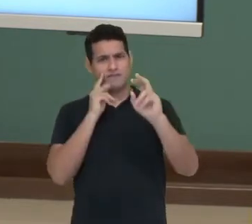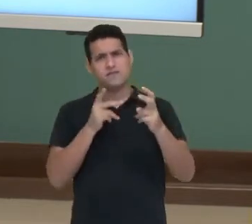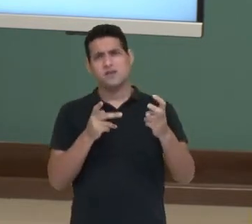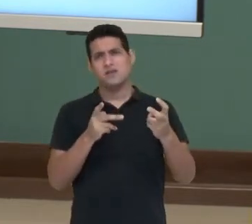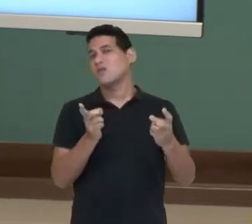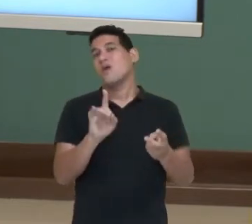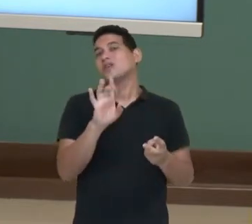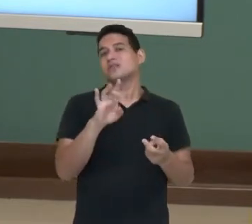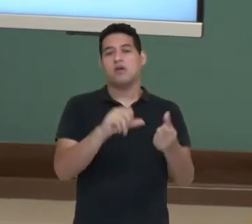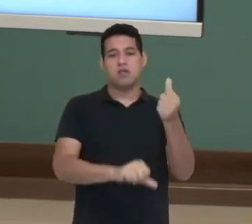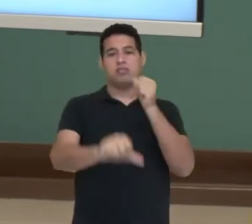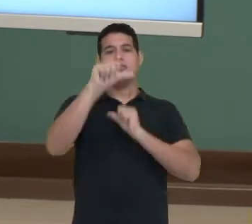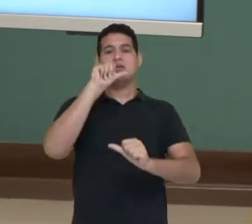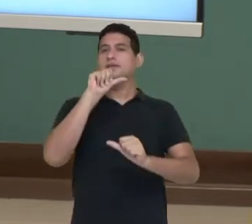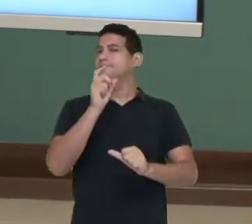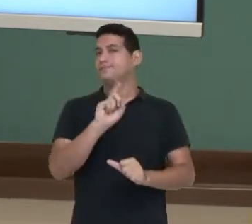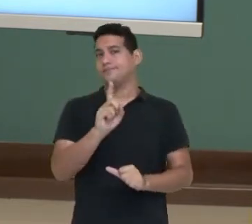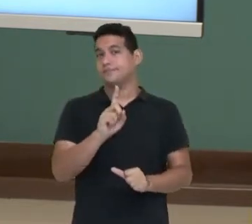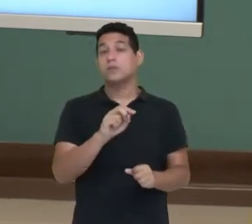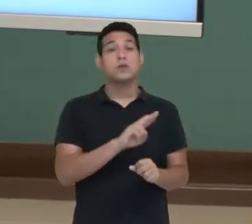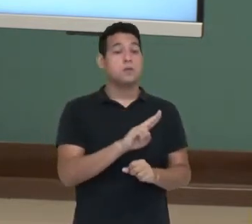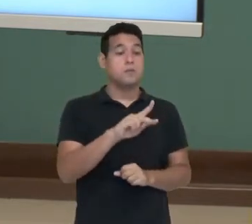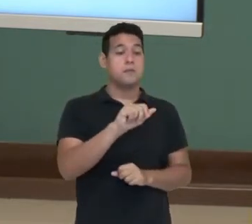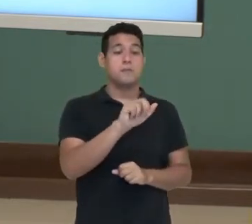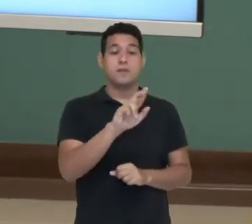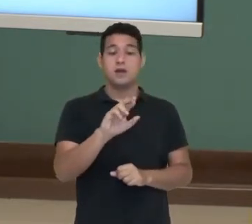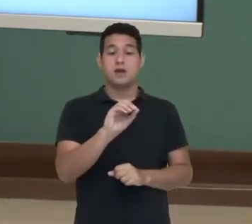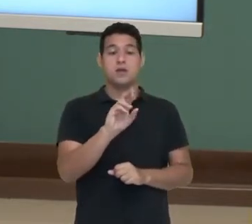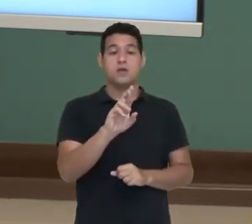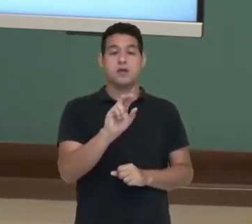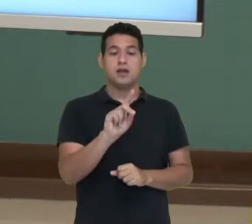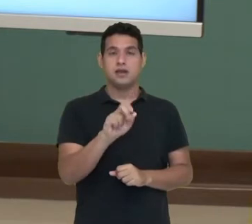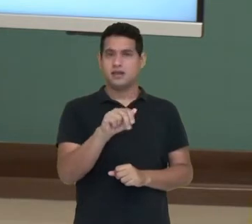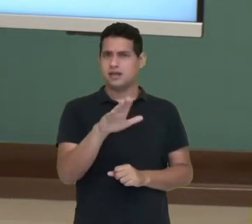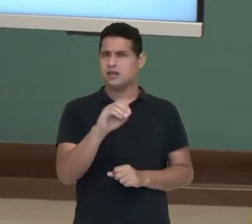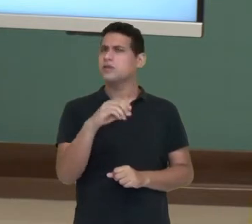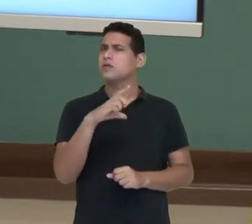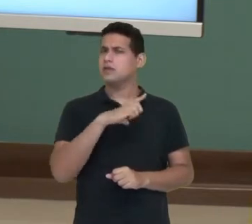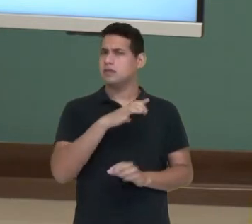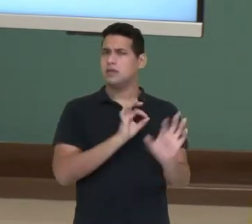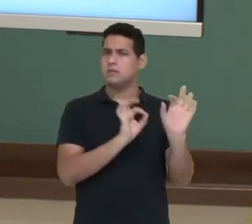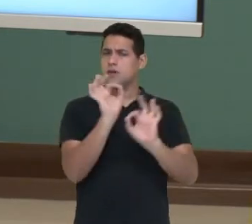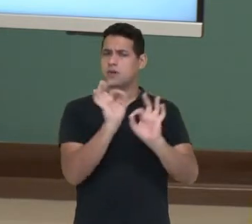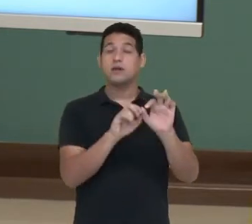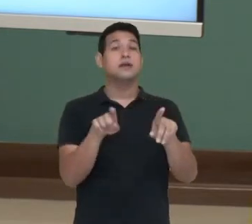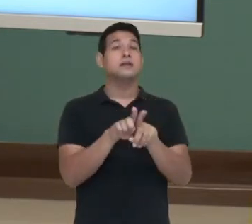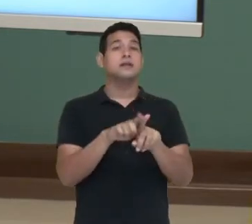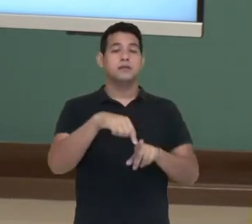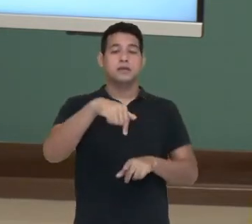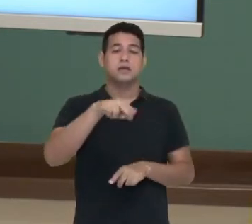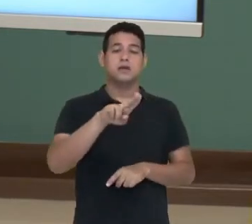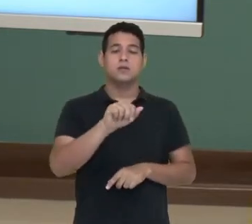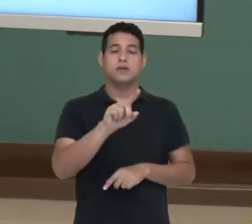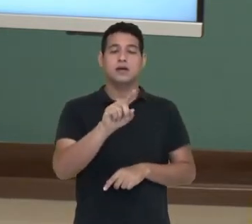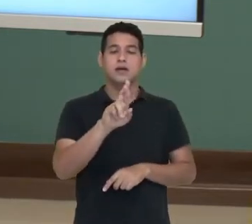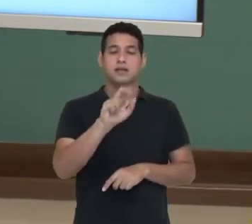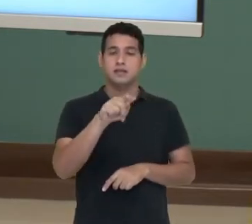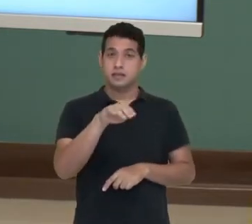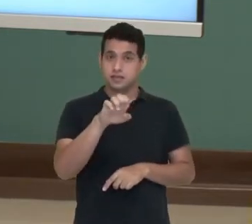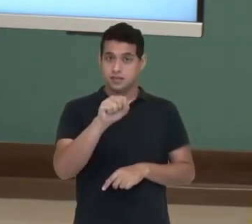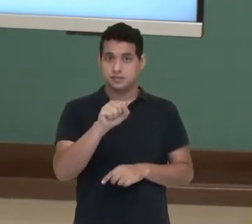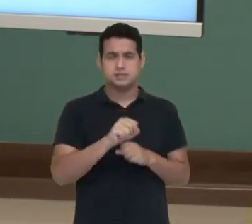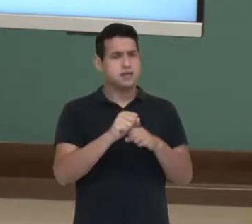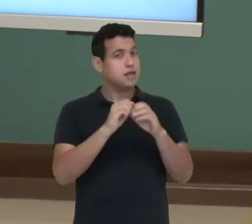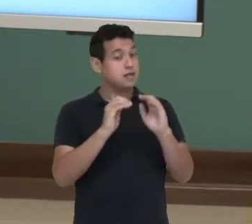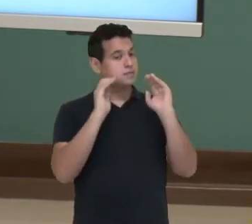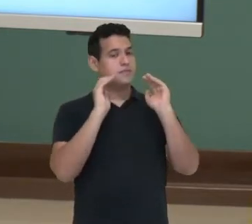não é só trocar, por isso que ele é um par ordenado, tem uma ordem, tá bom? E os quadrantes obedecem os sinais da reta numérica. Então, no